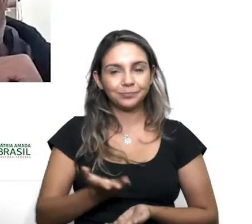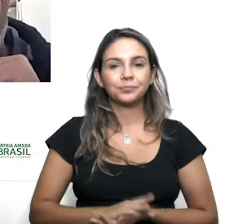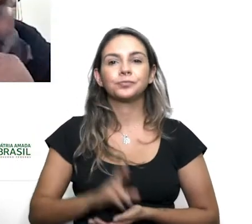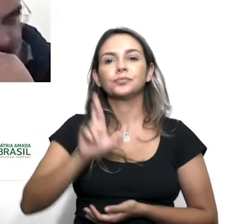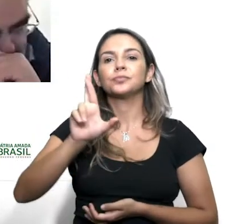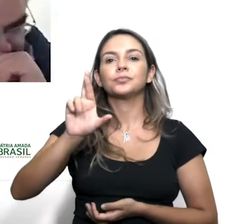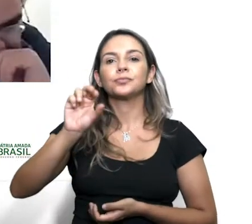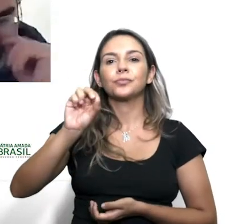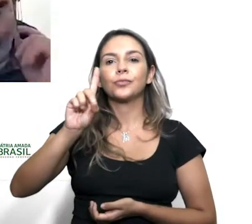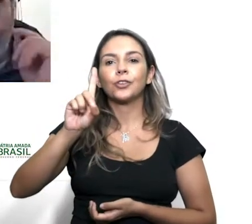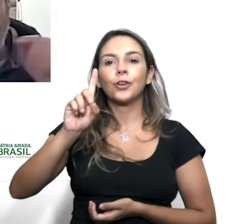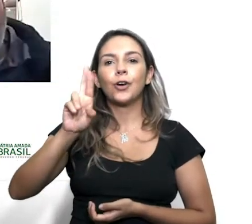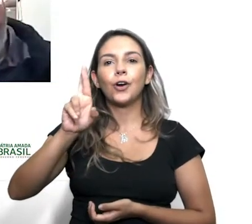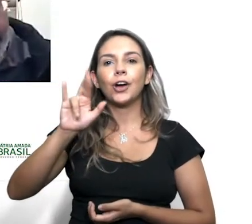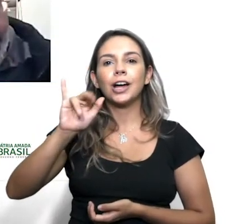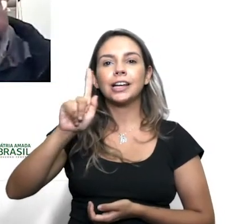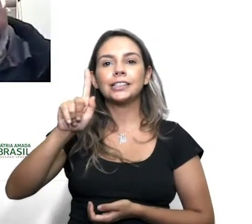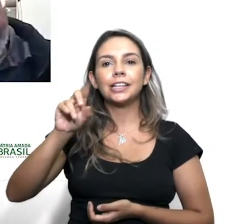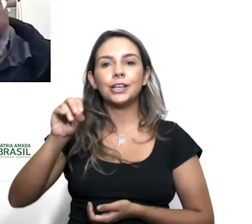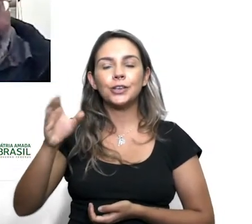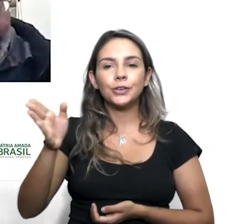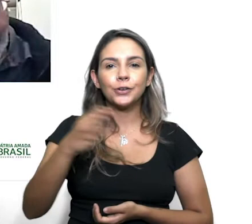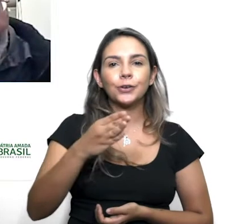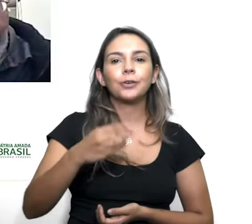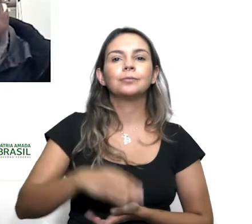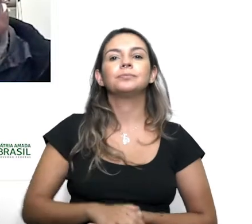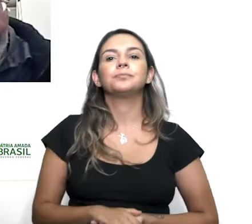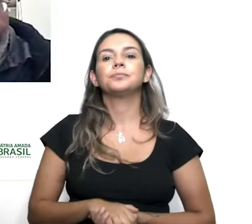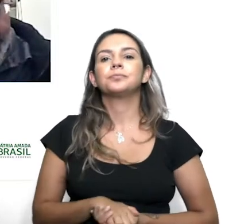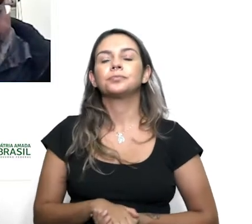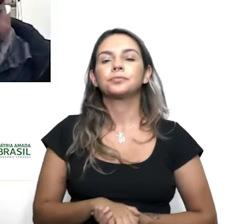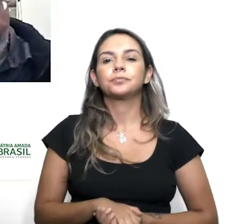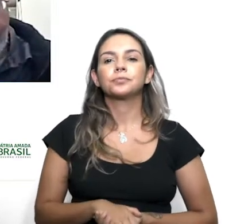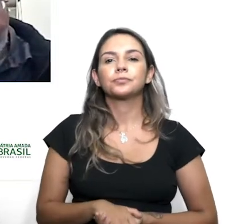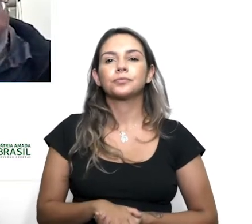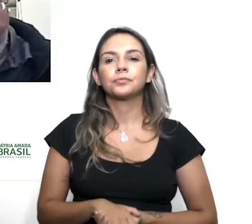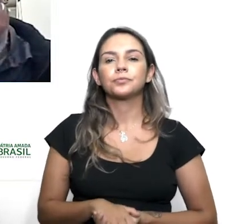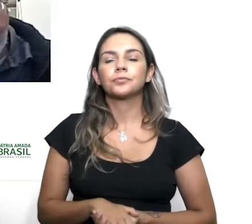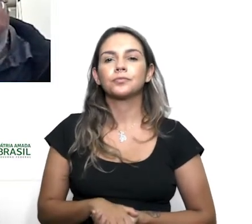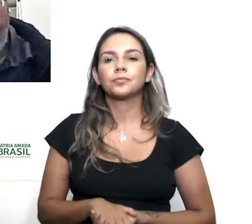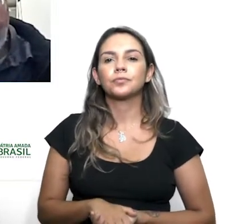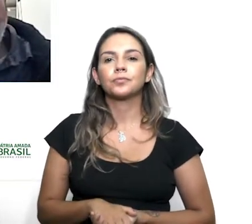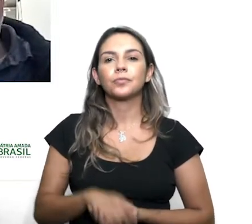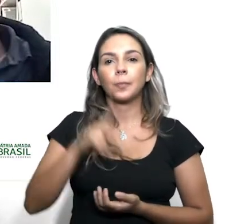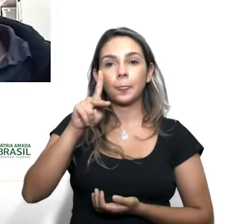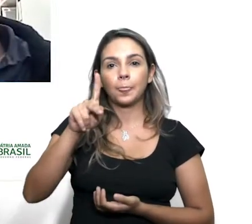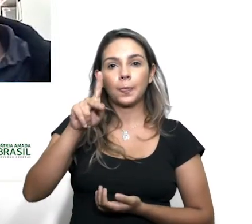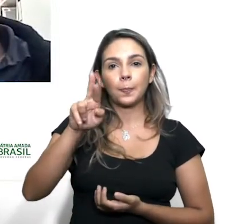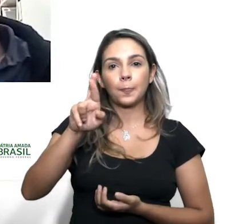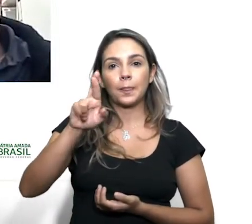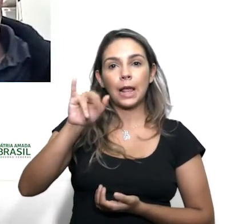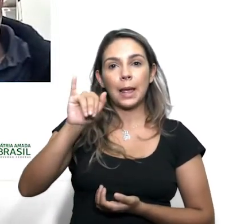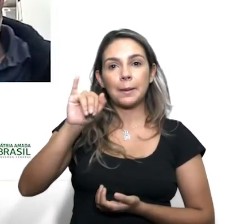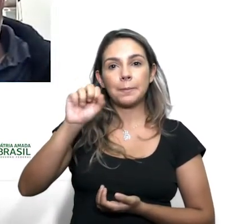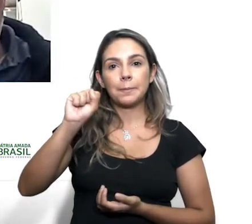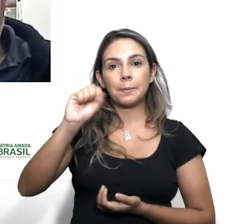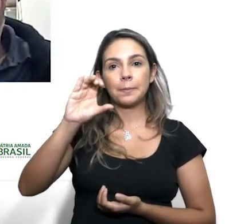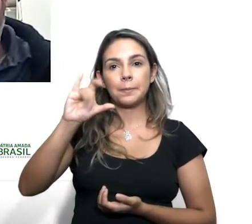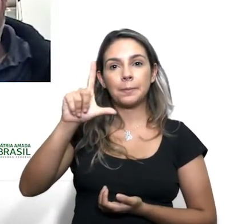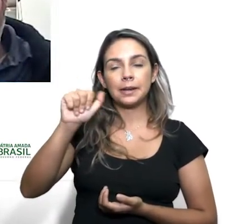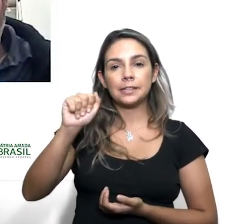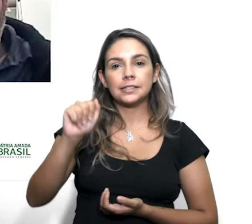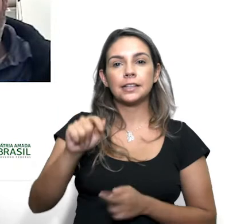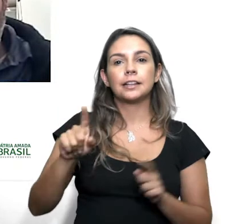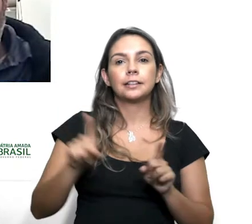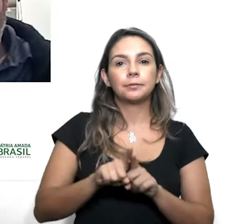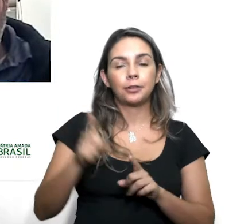Rodrigo Coelho, Nair Maria Machado Souto, de novo conosco, muito obrigado. Priscila Rosenbaum está